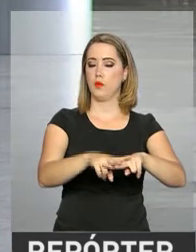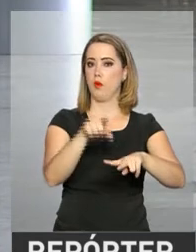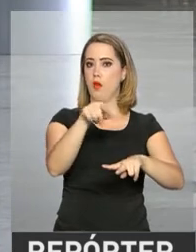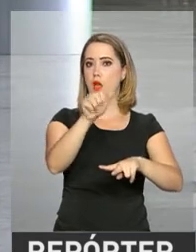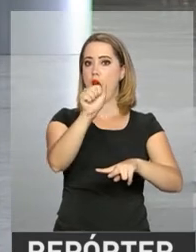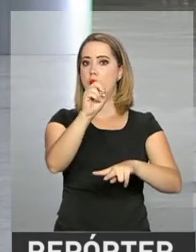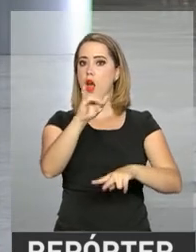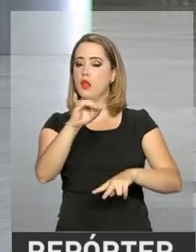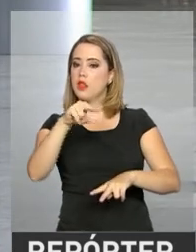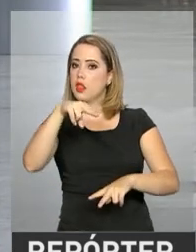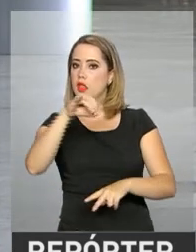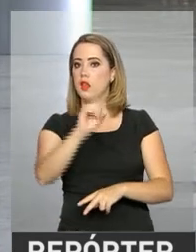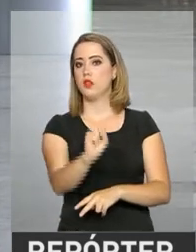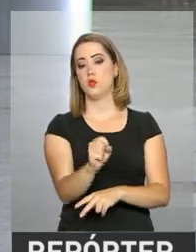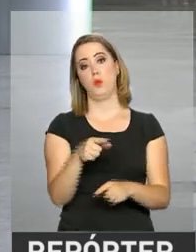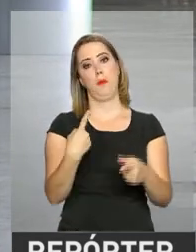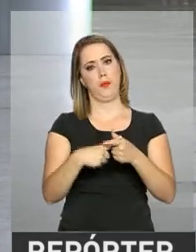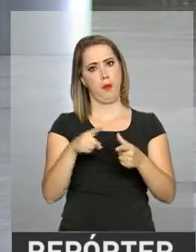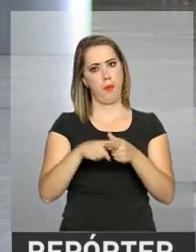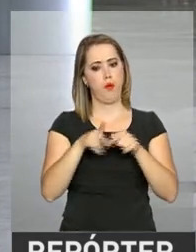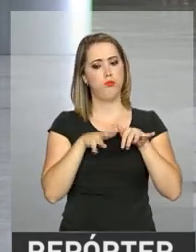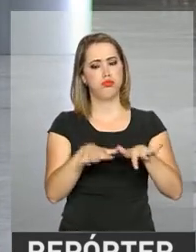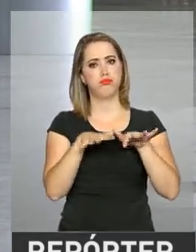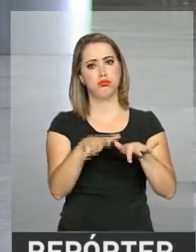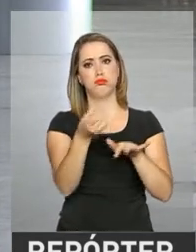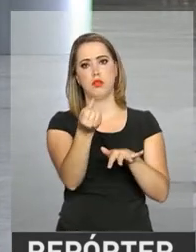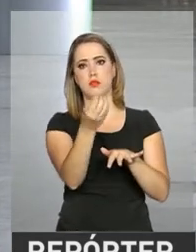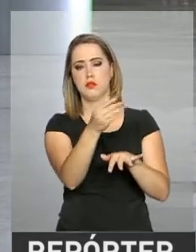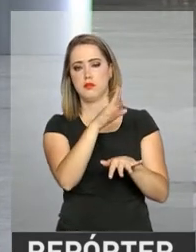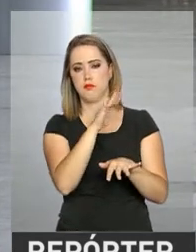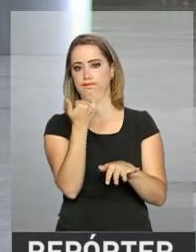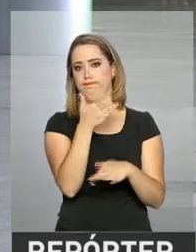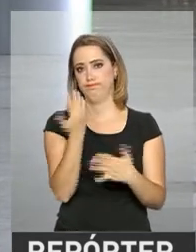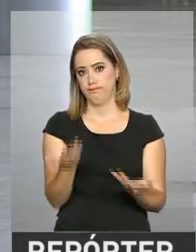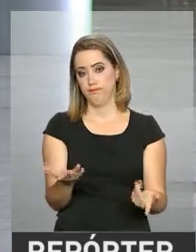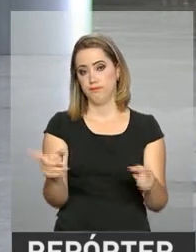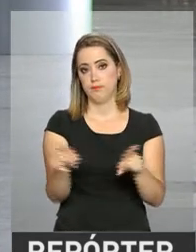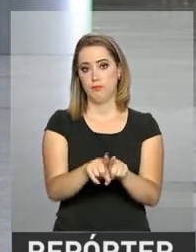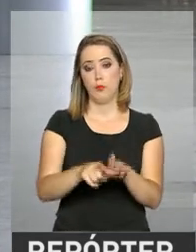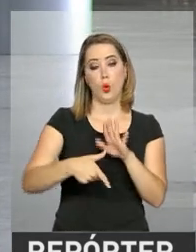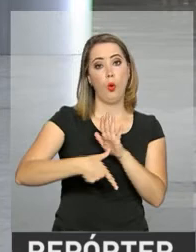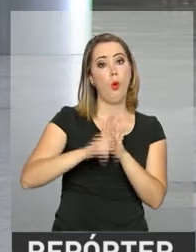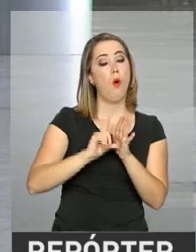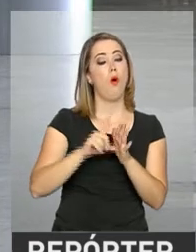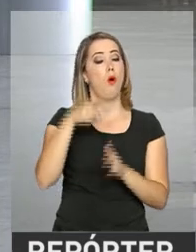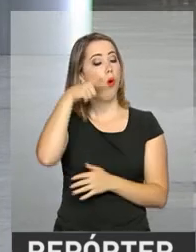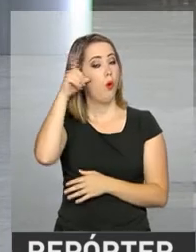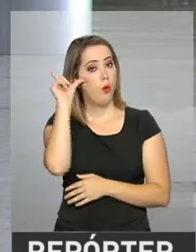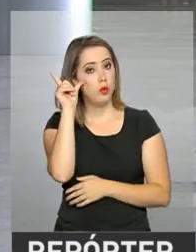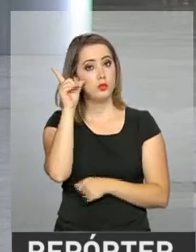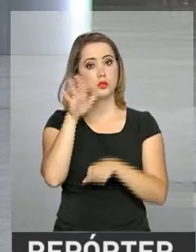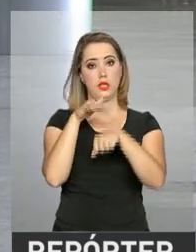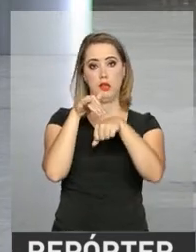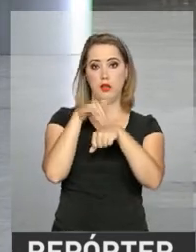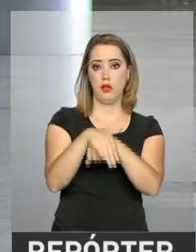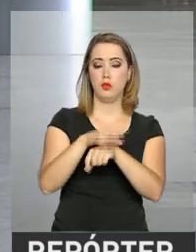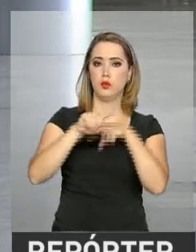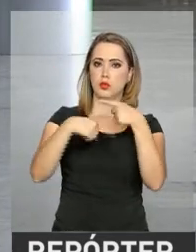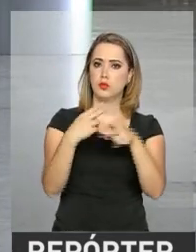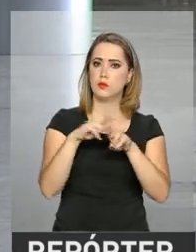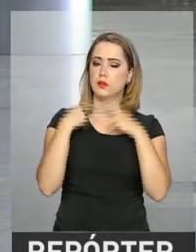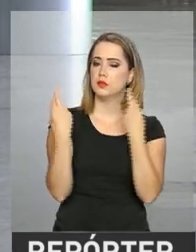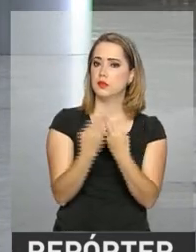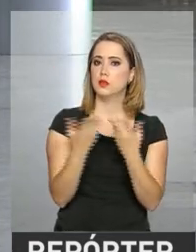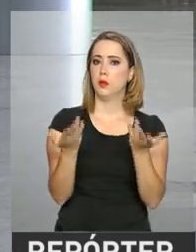onde ocorreu a rebelião, e a Defensoria Pública do Estado. Ontem à noite, logo depois da reunião com o governador e o secretário